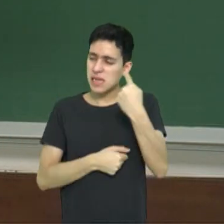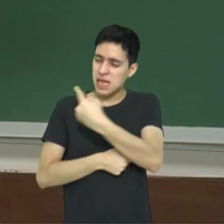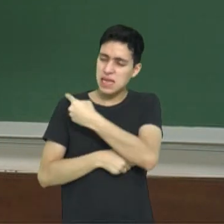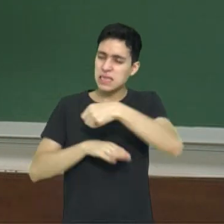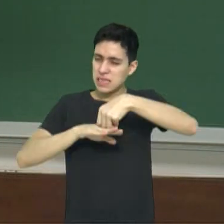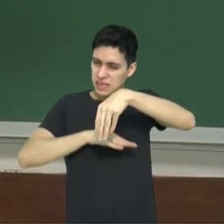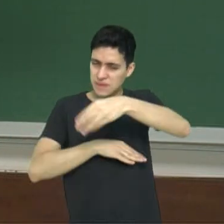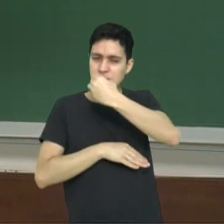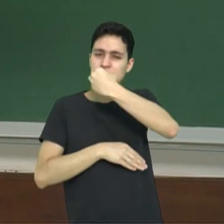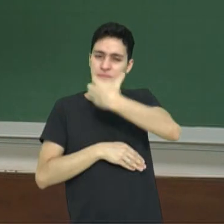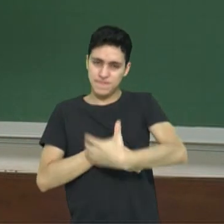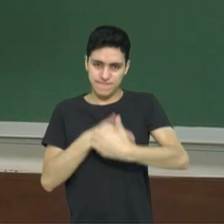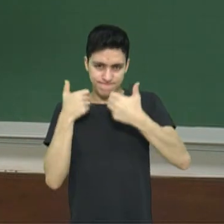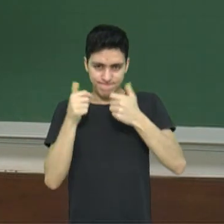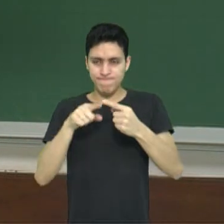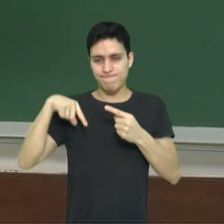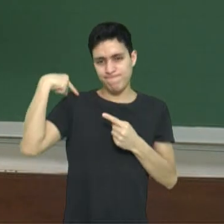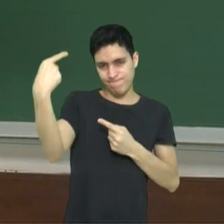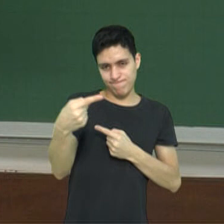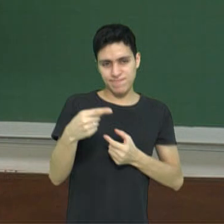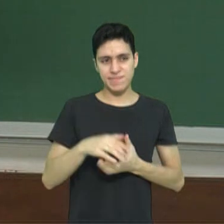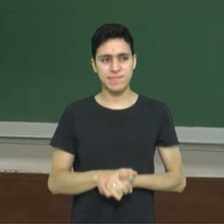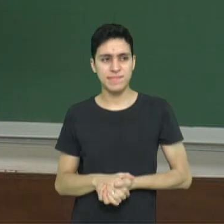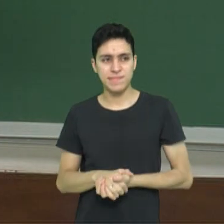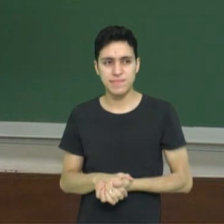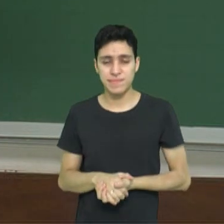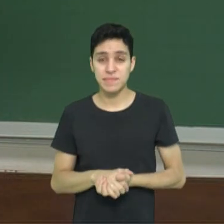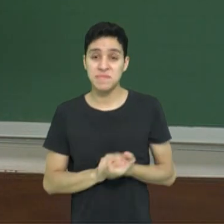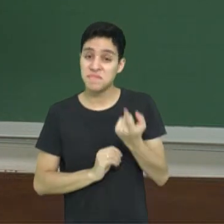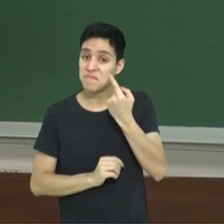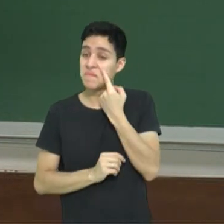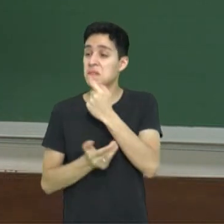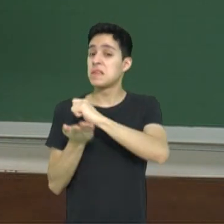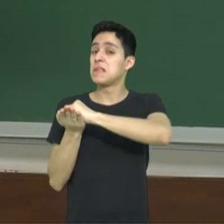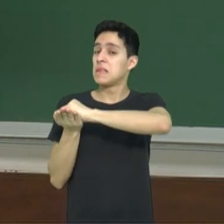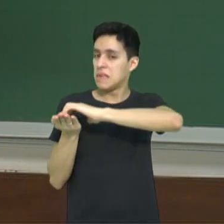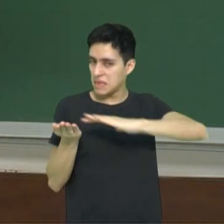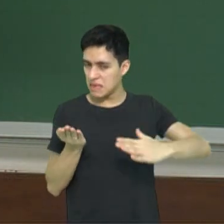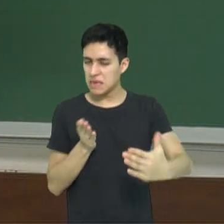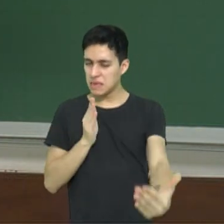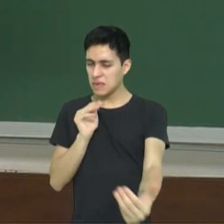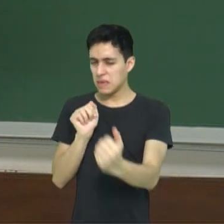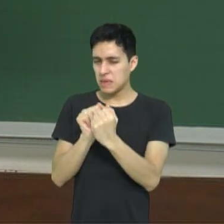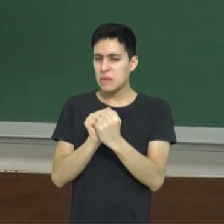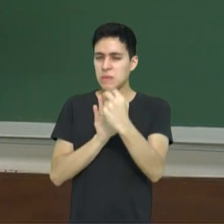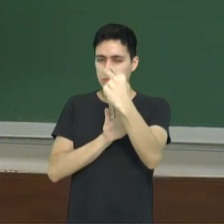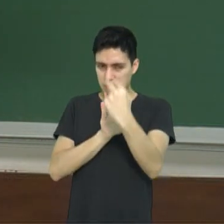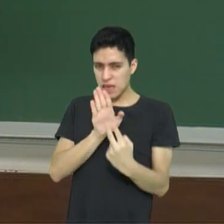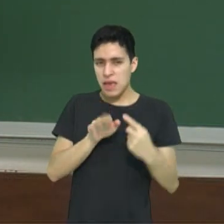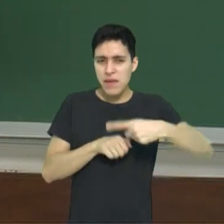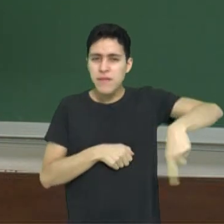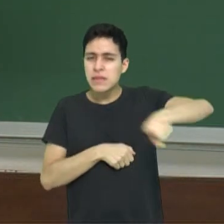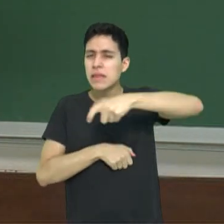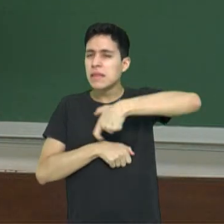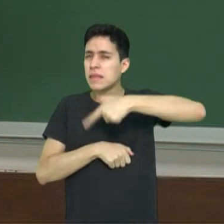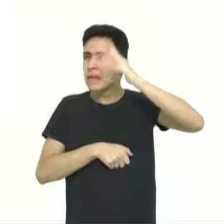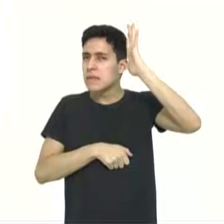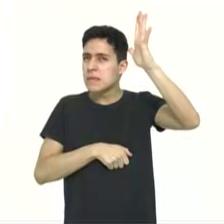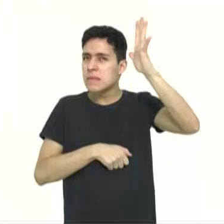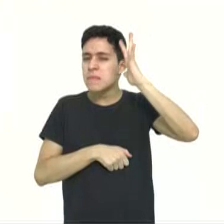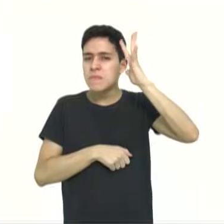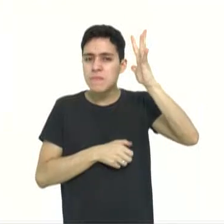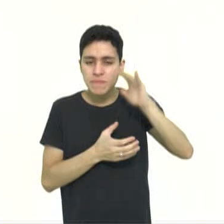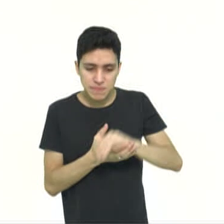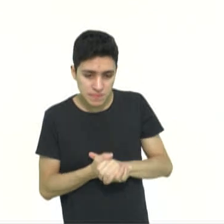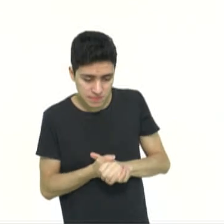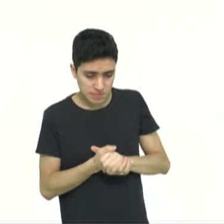ideia. Vamos para o próximo? O próximo é um problema. Então, vamos ler juntos. Eu vou dar um tempo para você pensar nele. Em